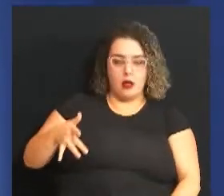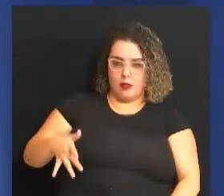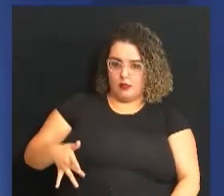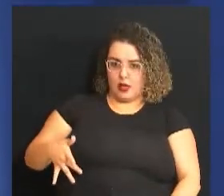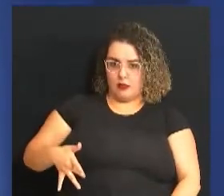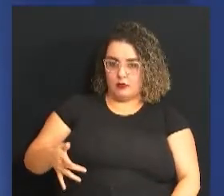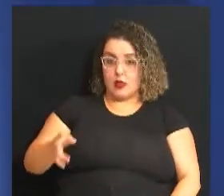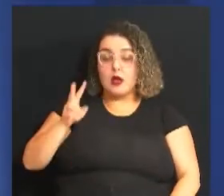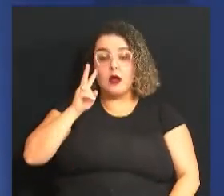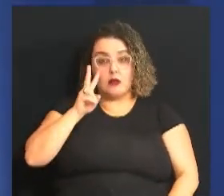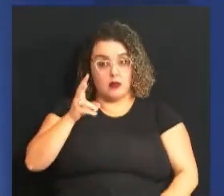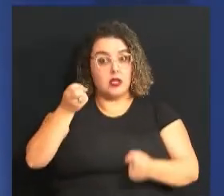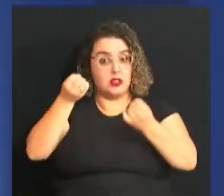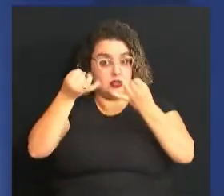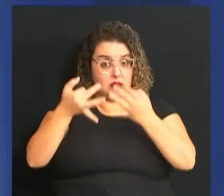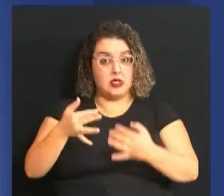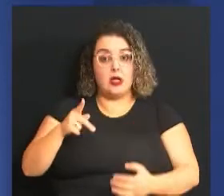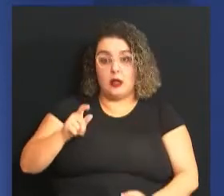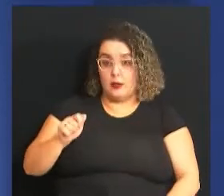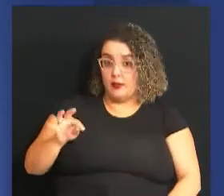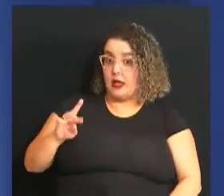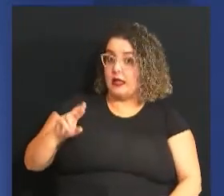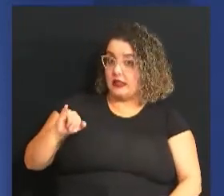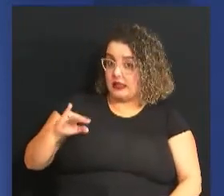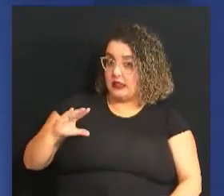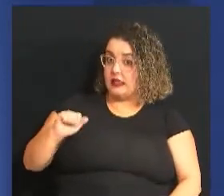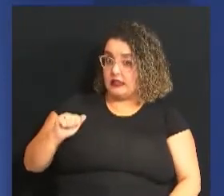ver na explicação da Patrícia Almeida, ela que é